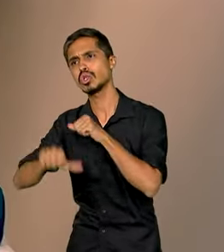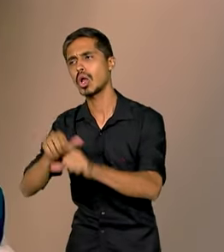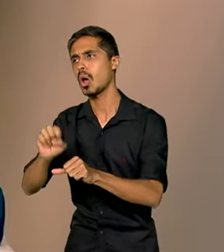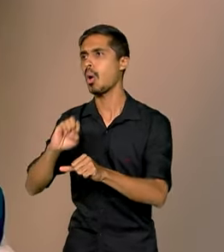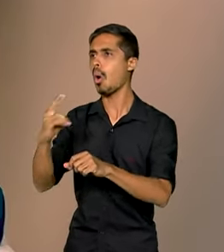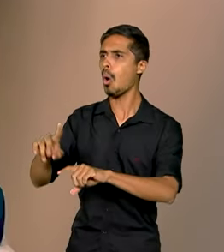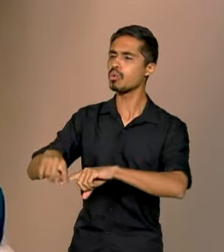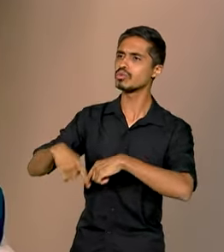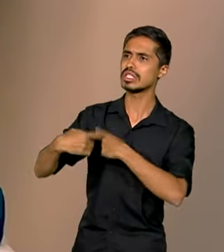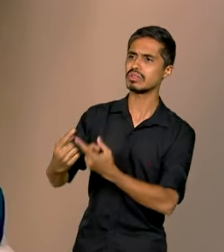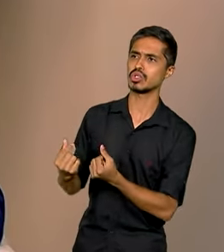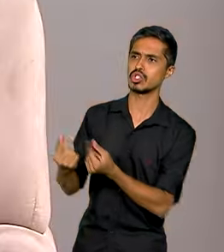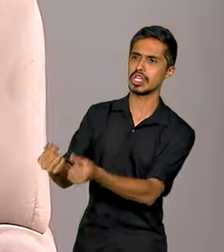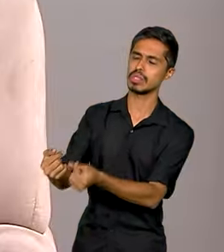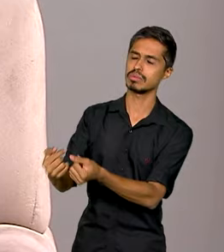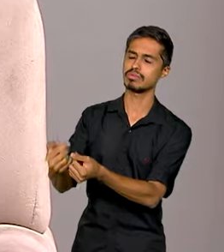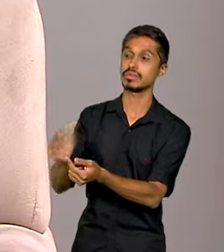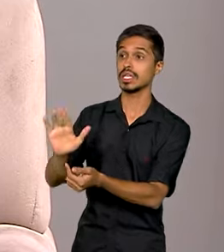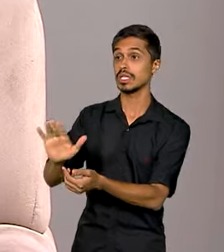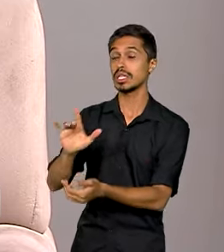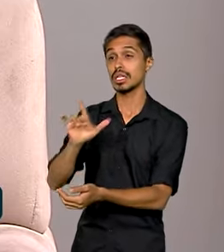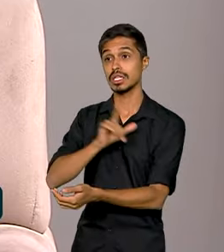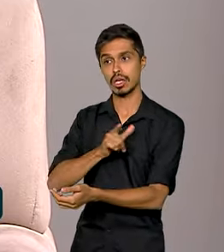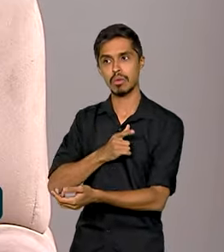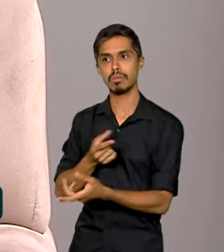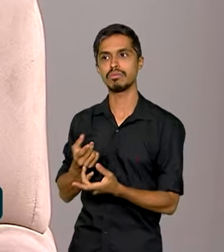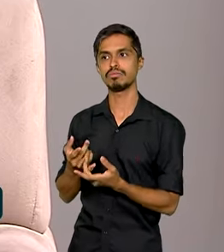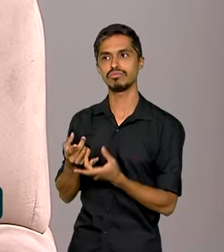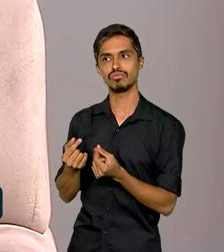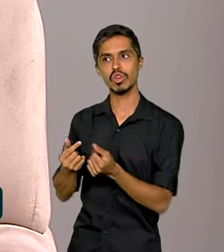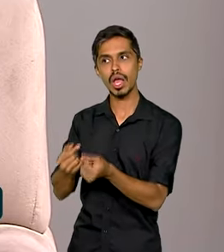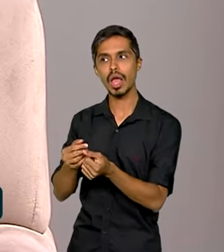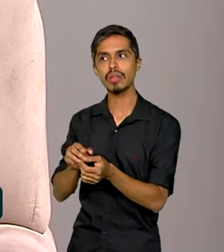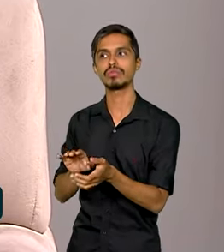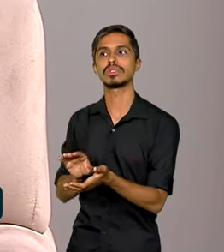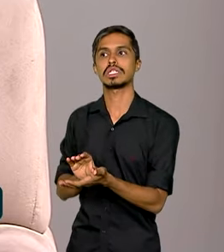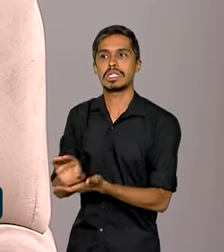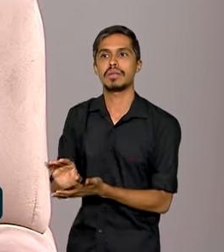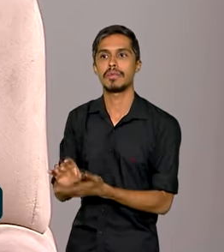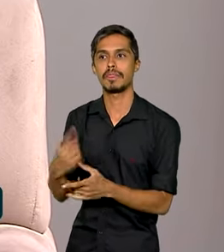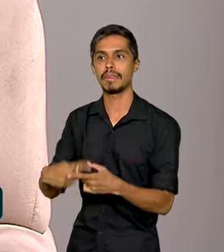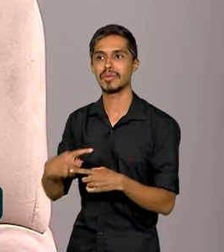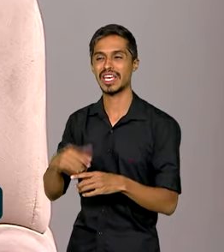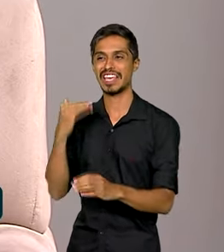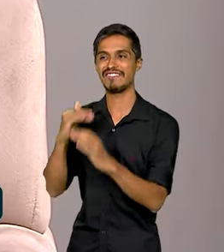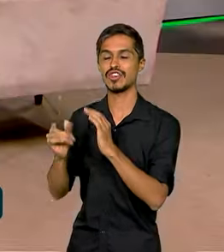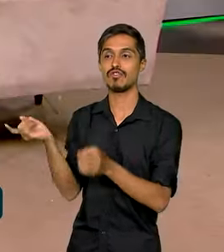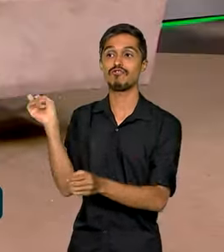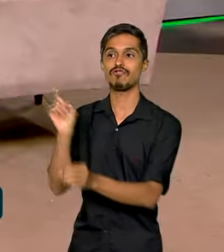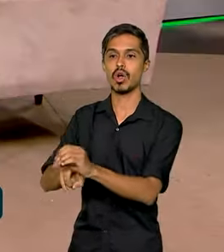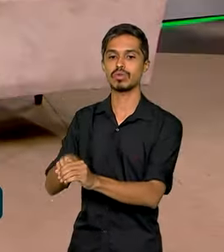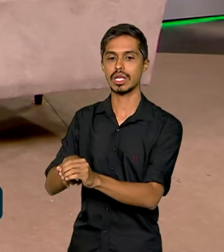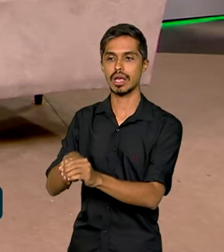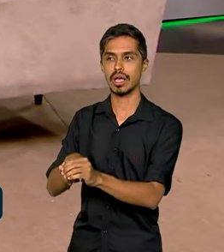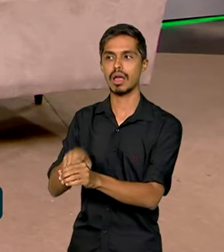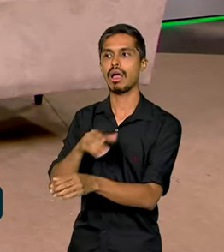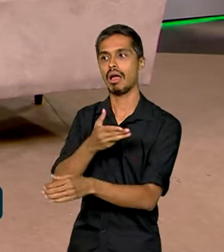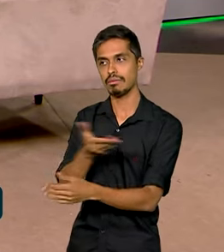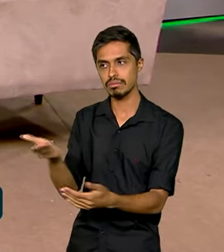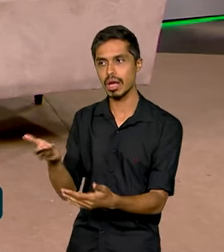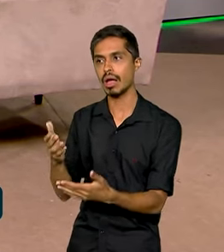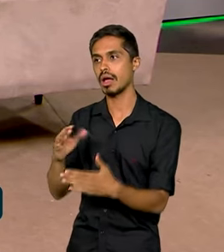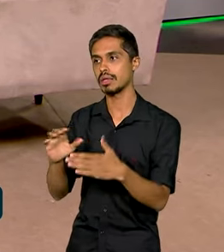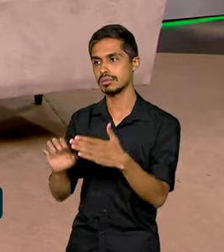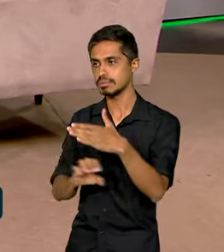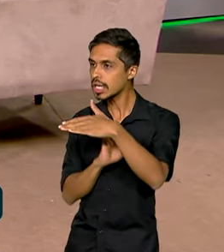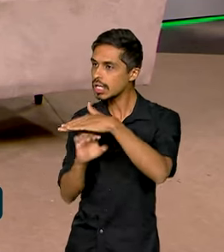devolução mesmo eh Há uma despesa com o o reenvio dessa mercadoria ao fornecedor ao vendedor né